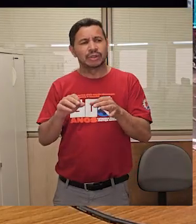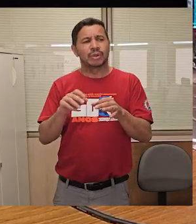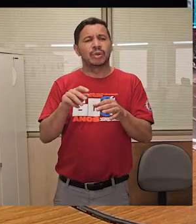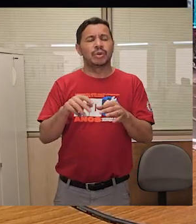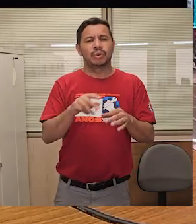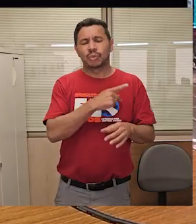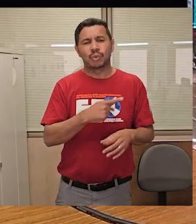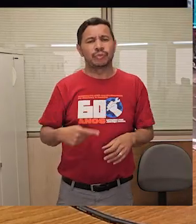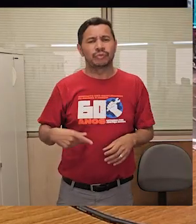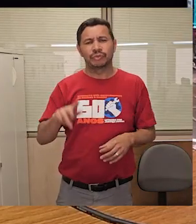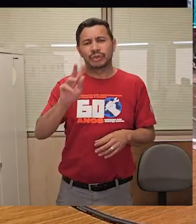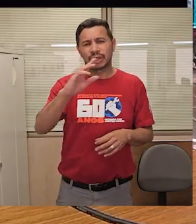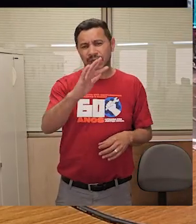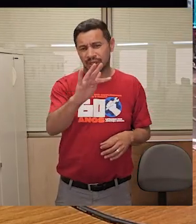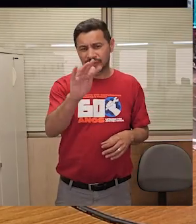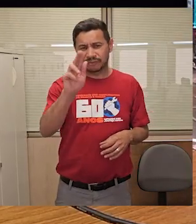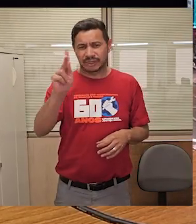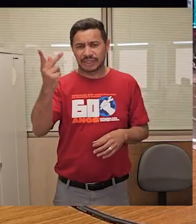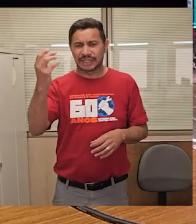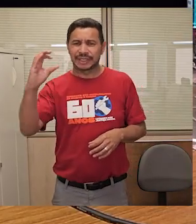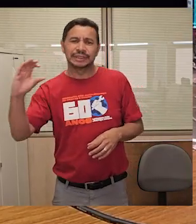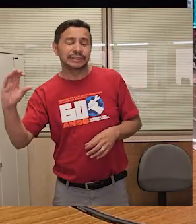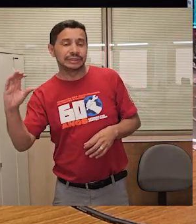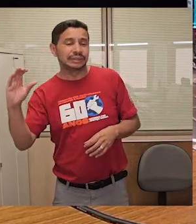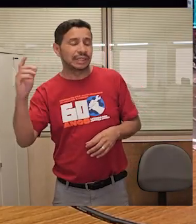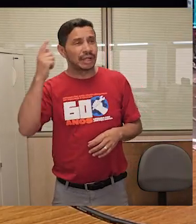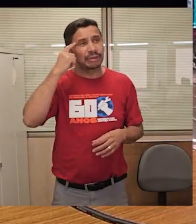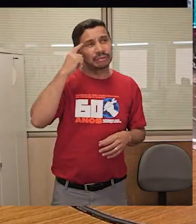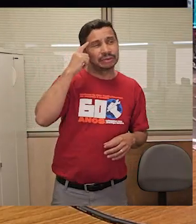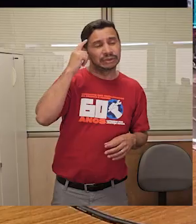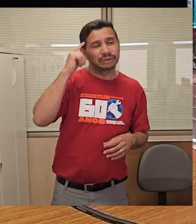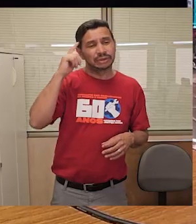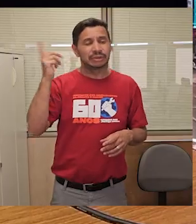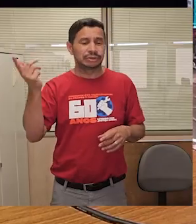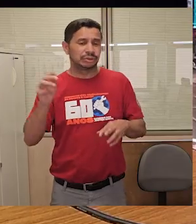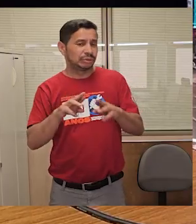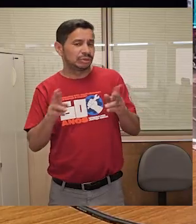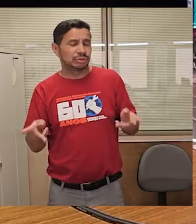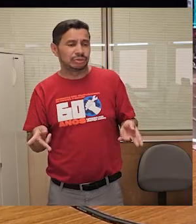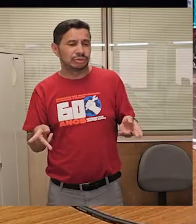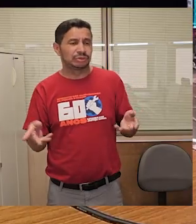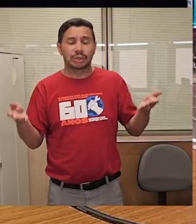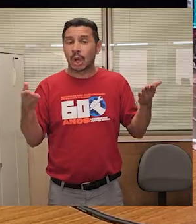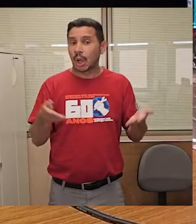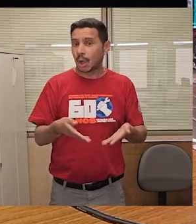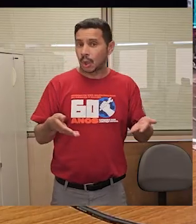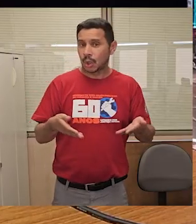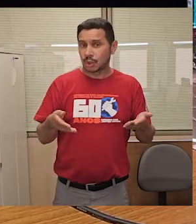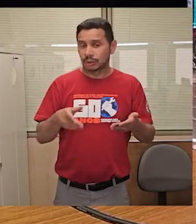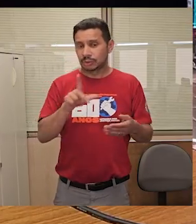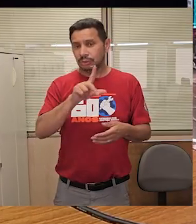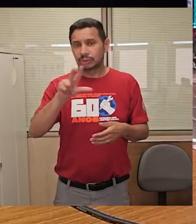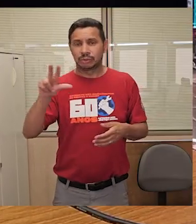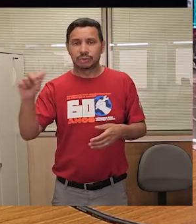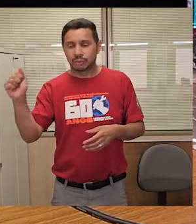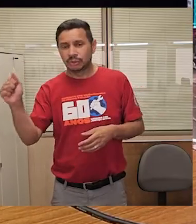tinha algumas políticas públicas, claro, mas também tinha um pensamento neoliberal, né? Agora não, agora o Lula,